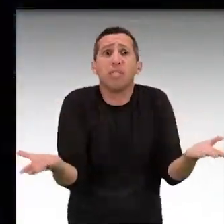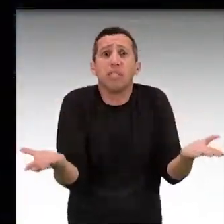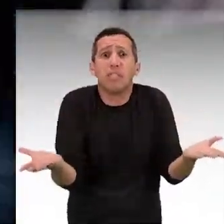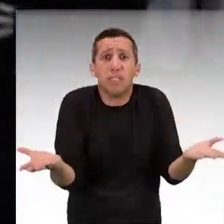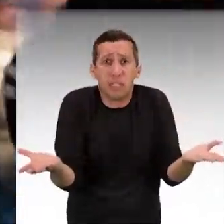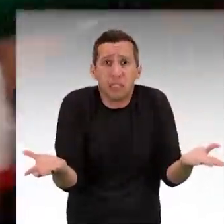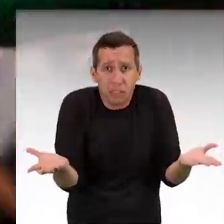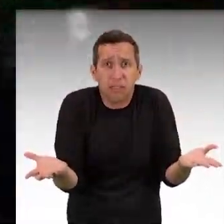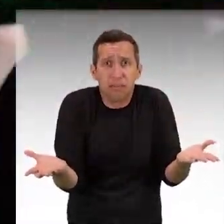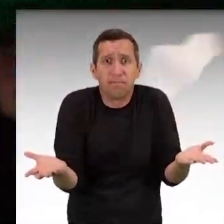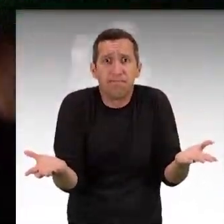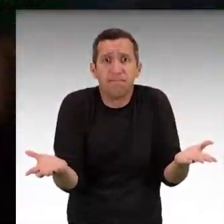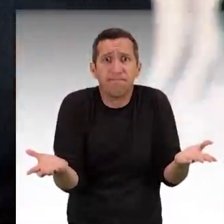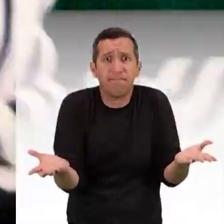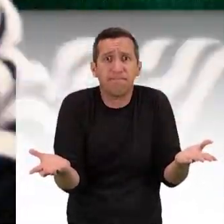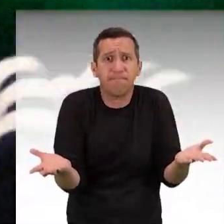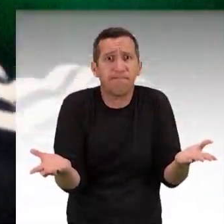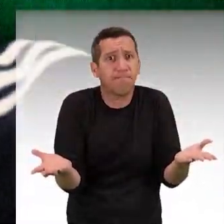ajude.